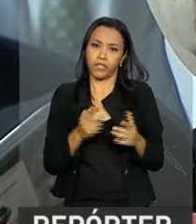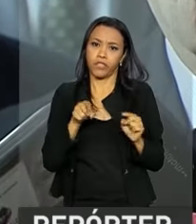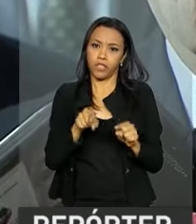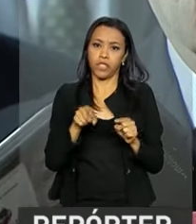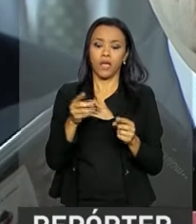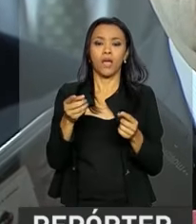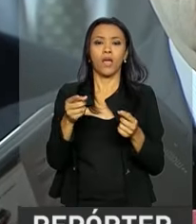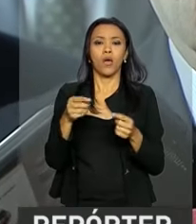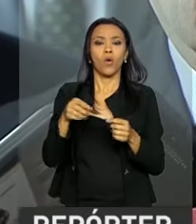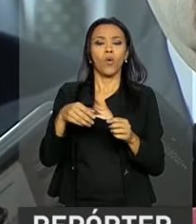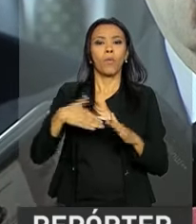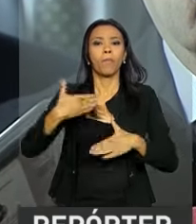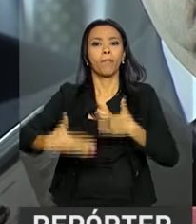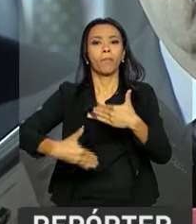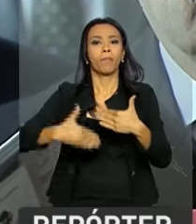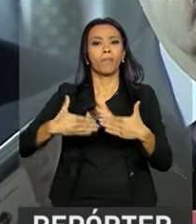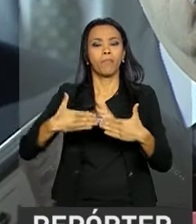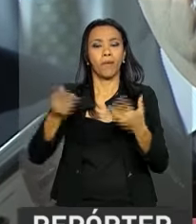plano e